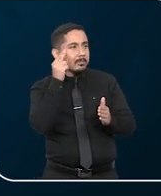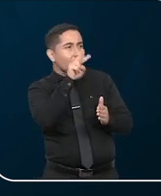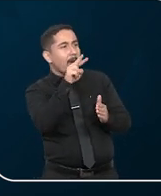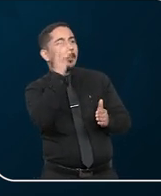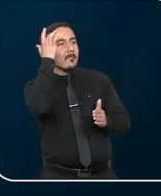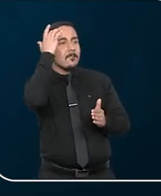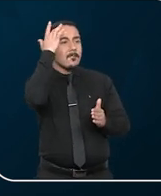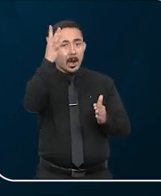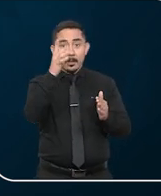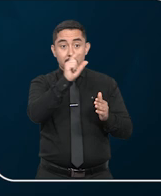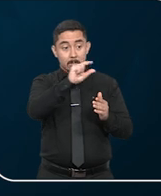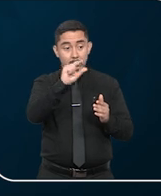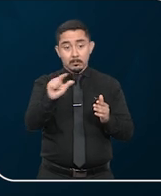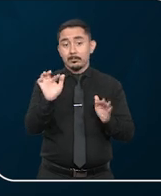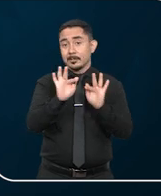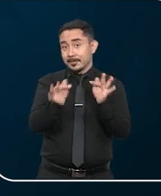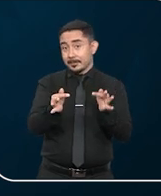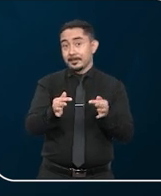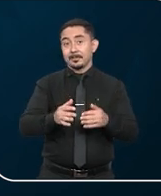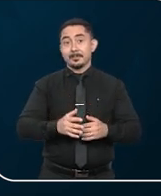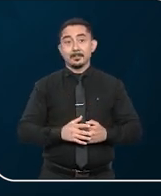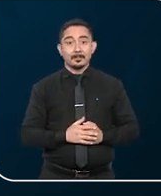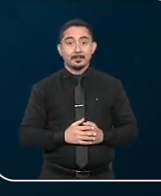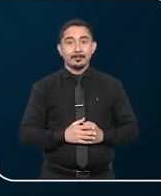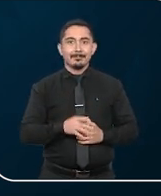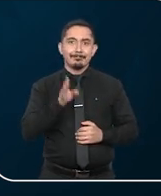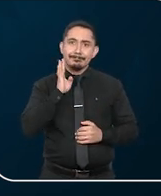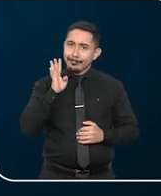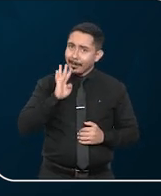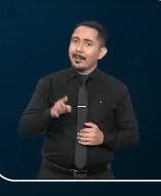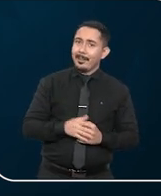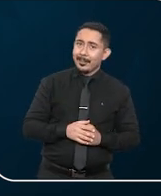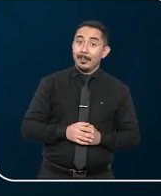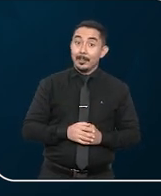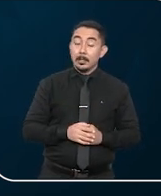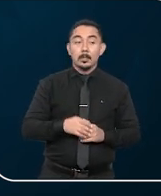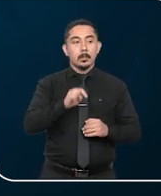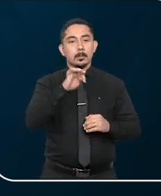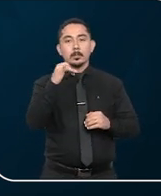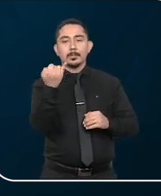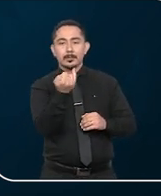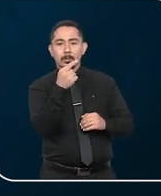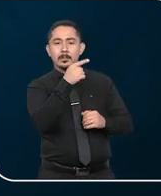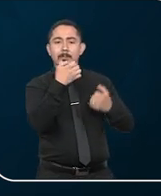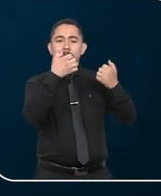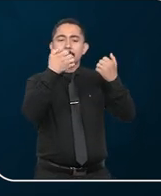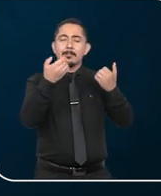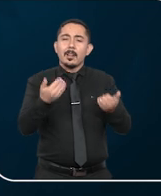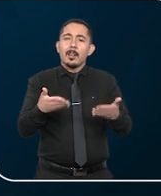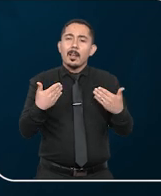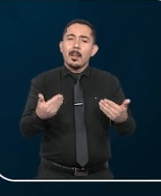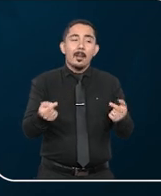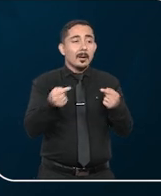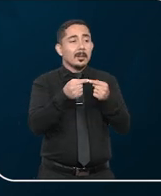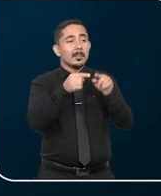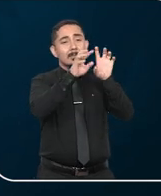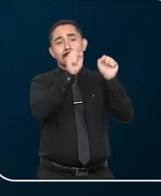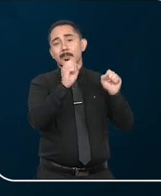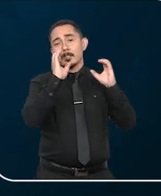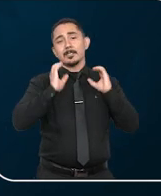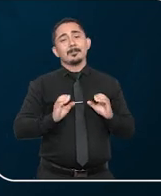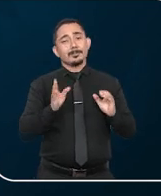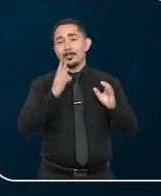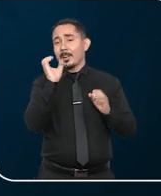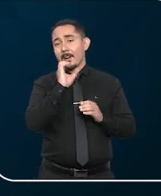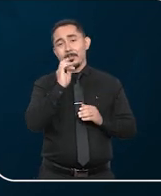objetiva e com linguagem simplificada. Legal, né? Com o STJ Leve e o Tribunal da Cidadania,